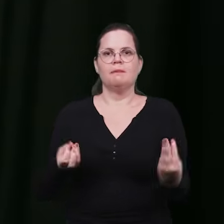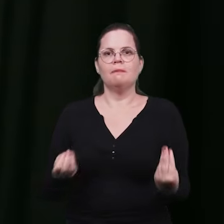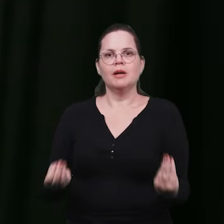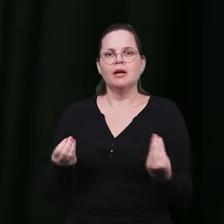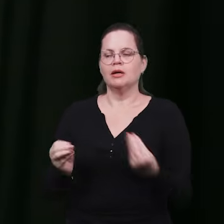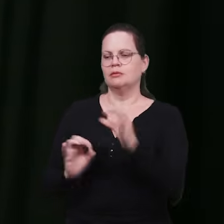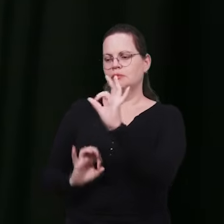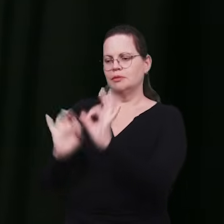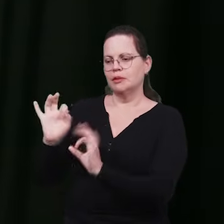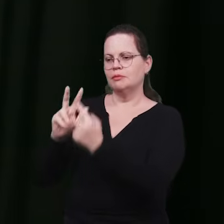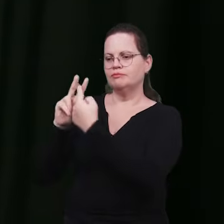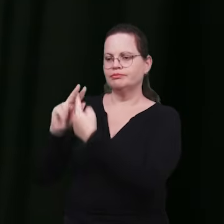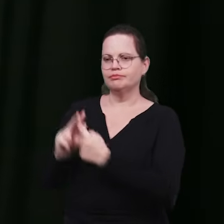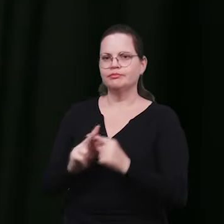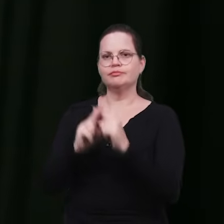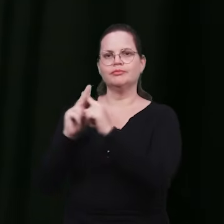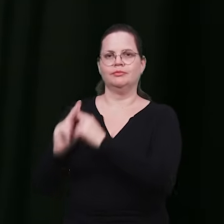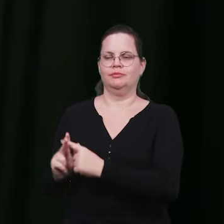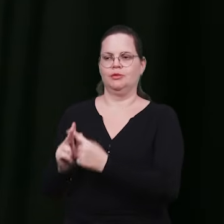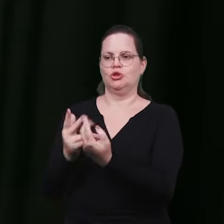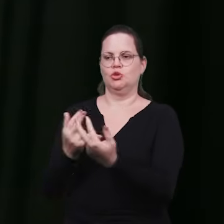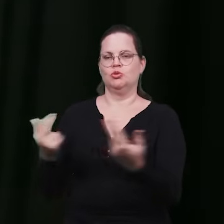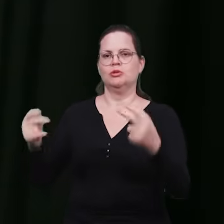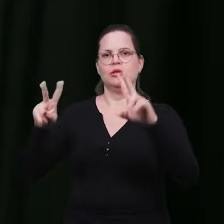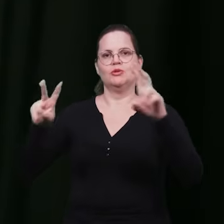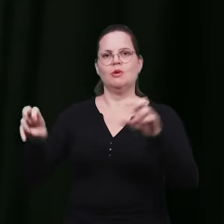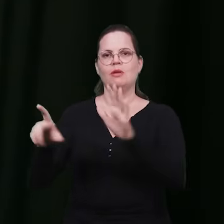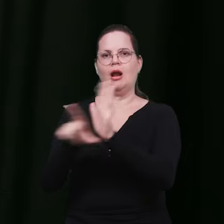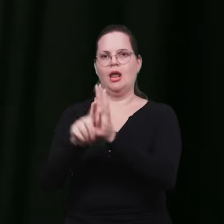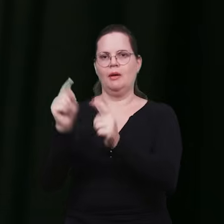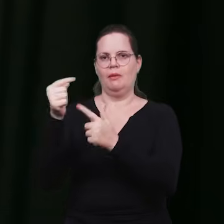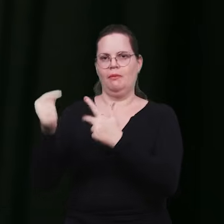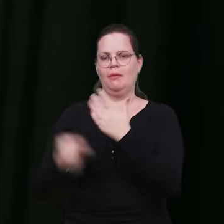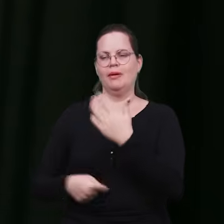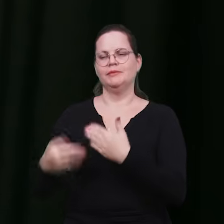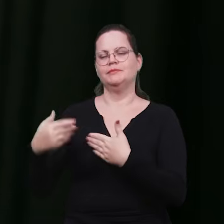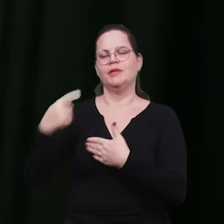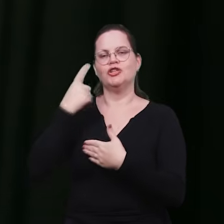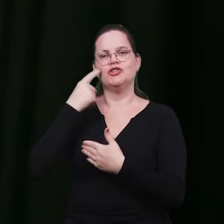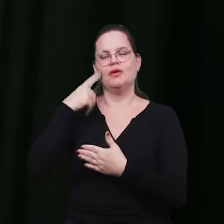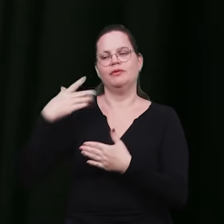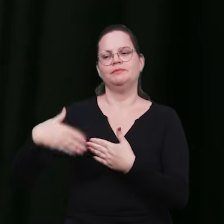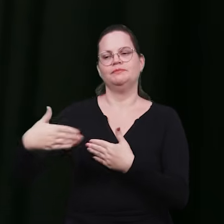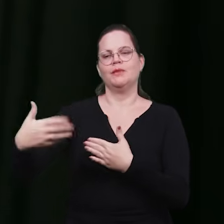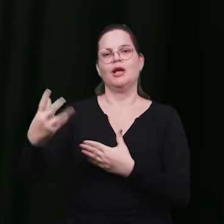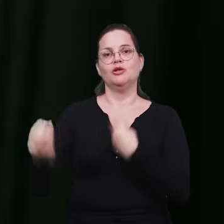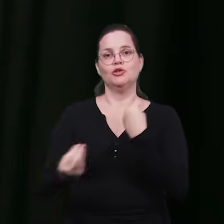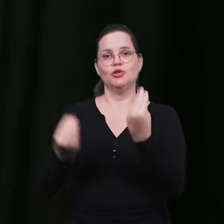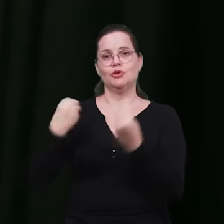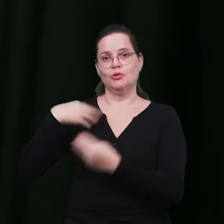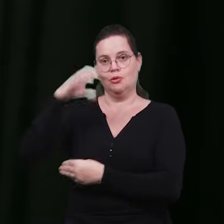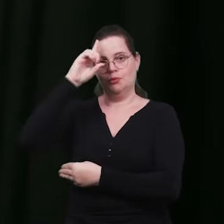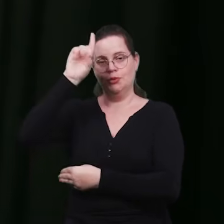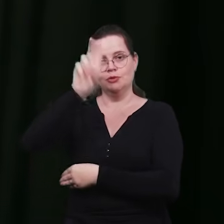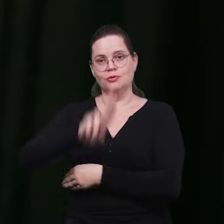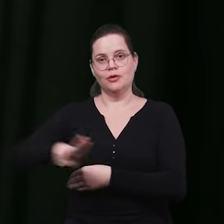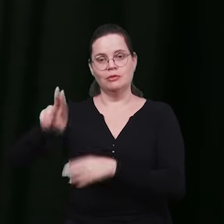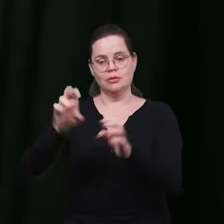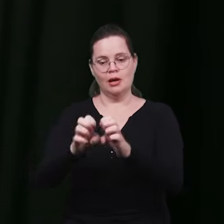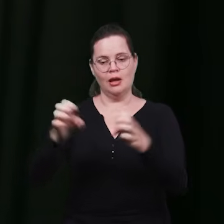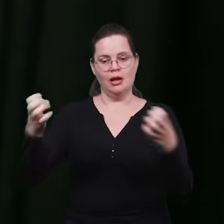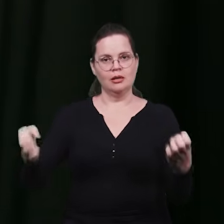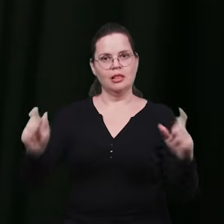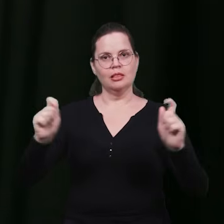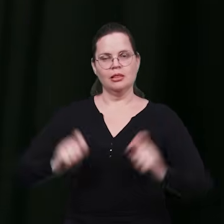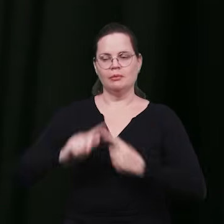as coisas. E nós vamos ver lá na frente, nos demais capítulos, como o Senhor vai usar Esdras para poder acertar